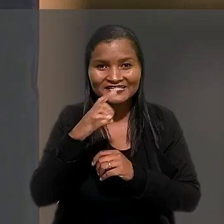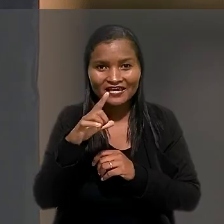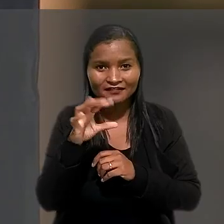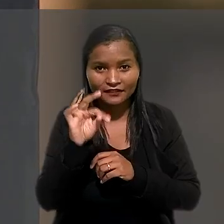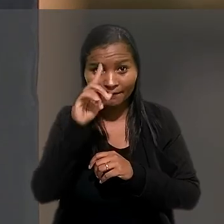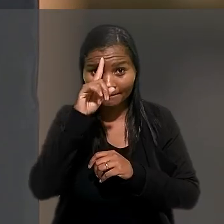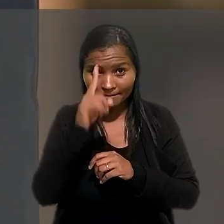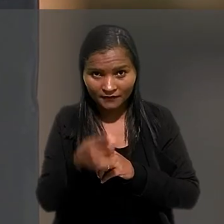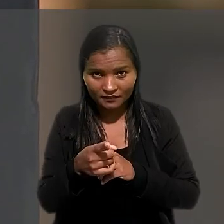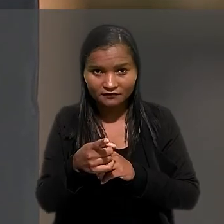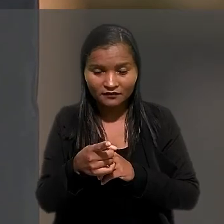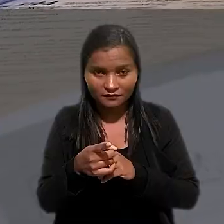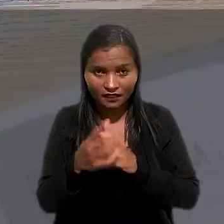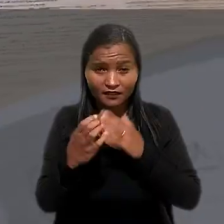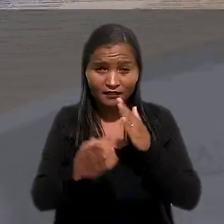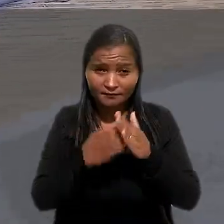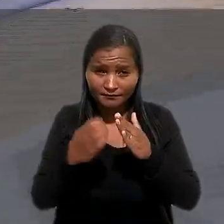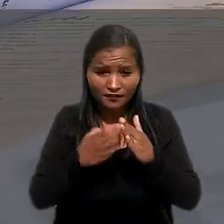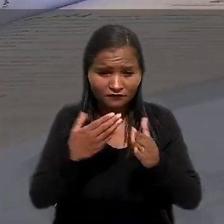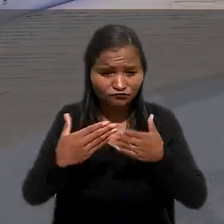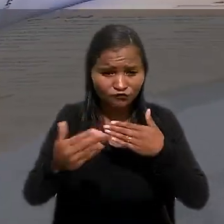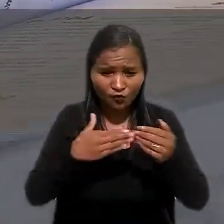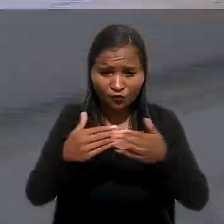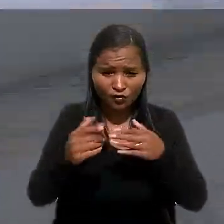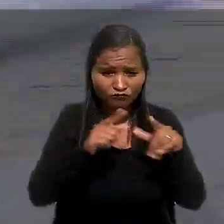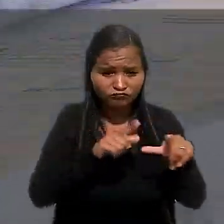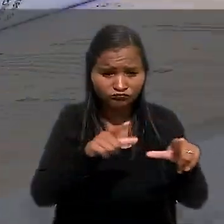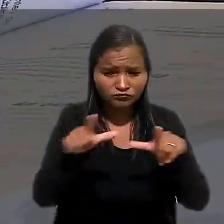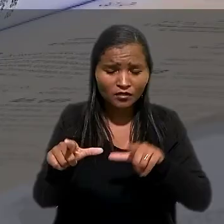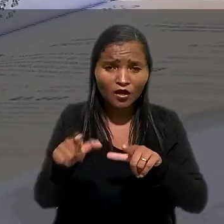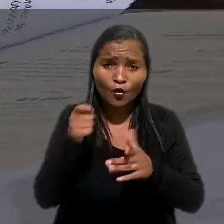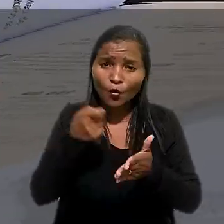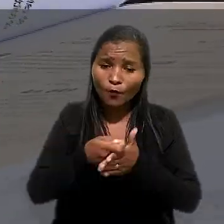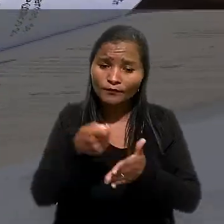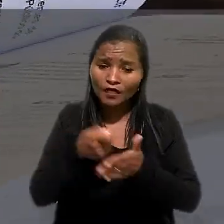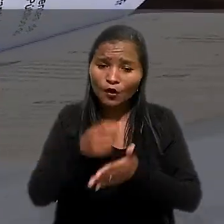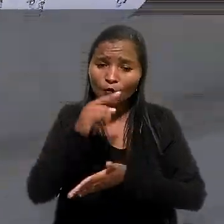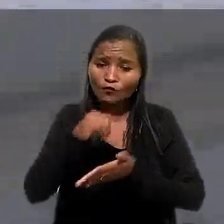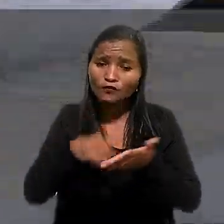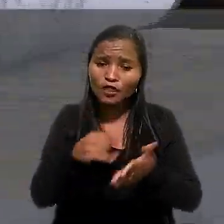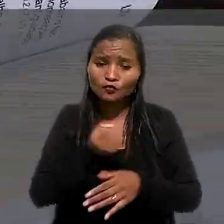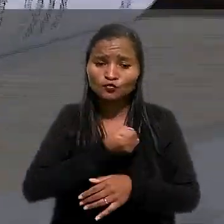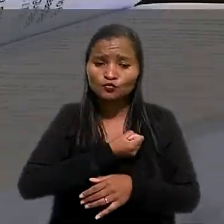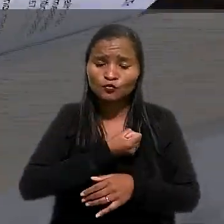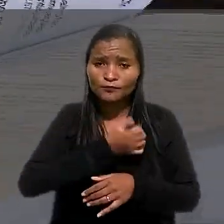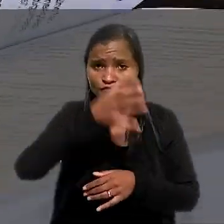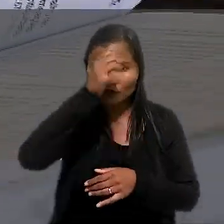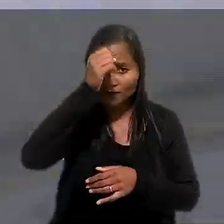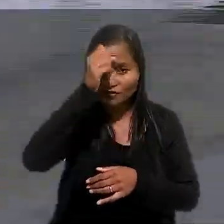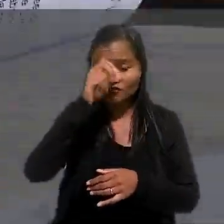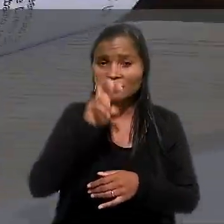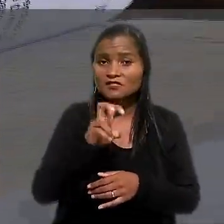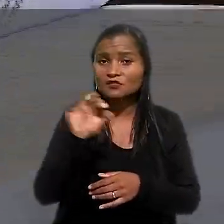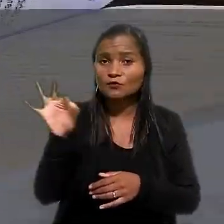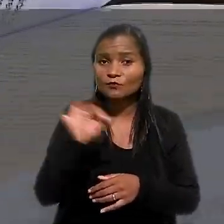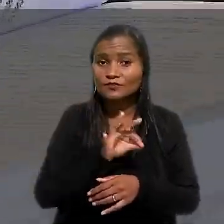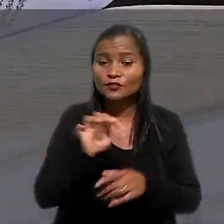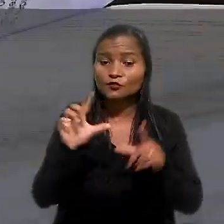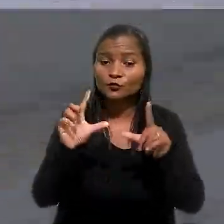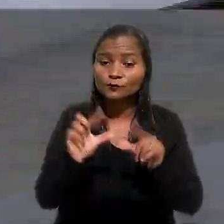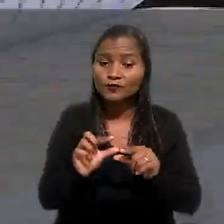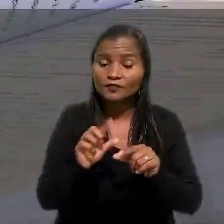funções. A CLT determina que estabelecimentos de qualquer natureza são obrigados a contratar número de aprendizes